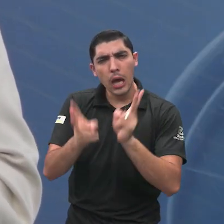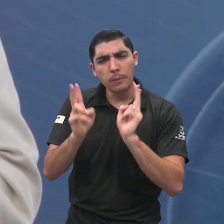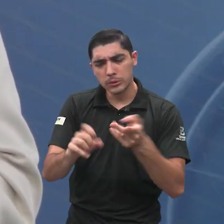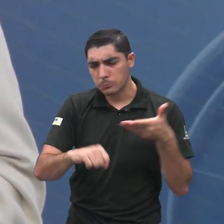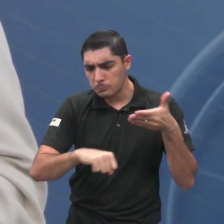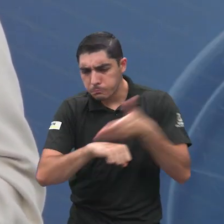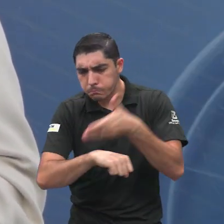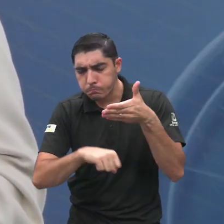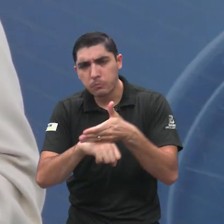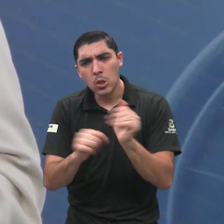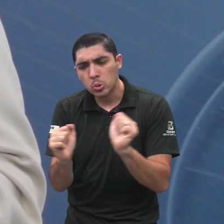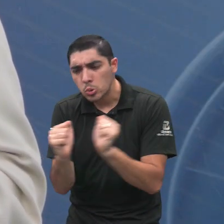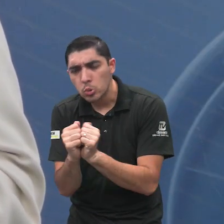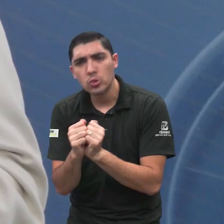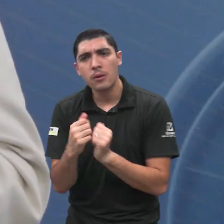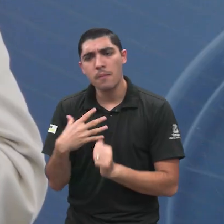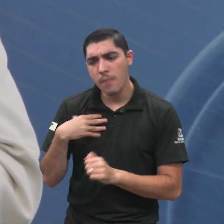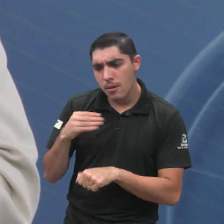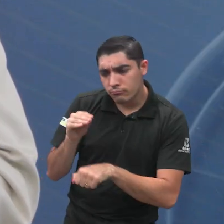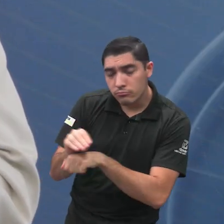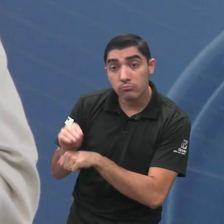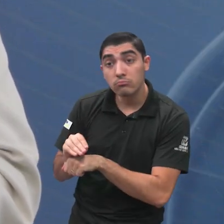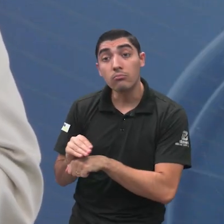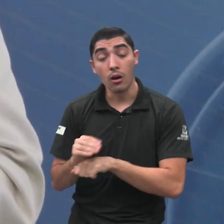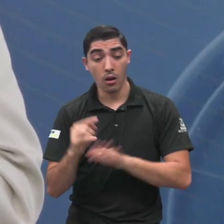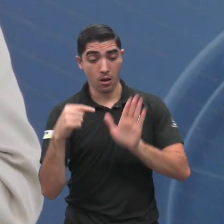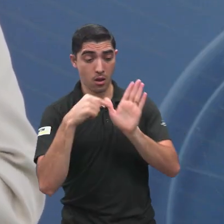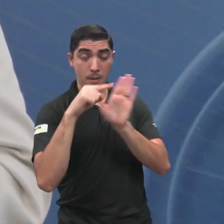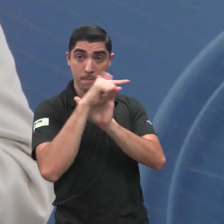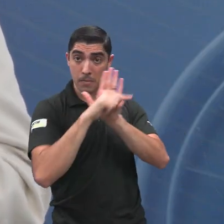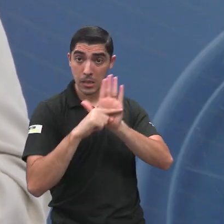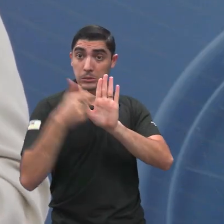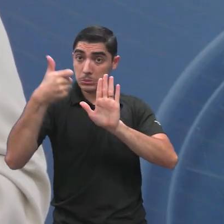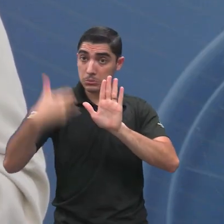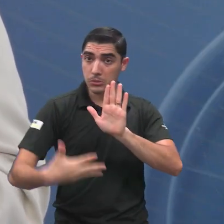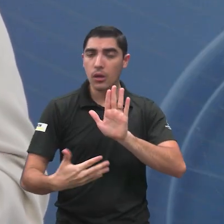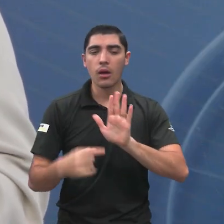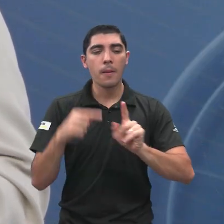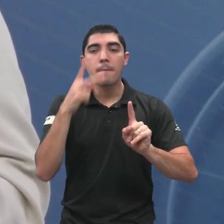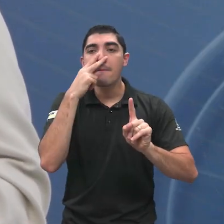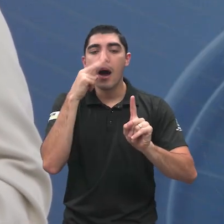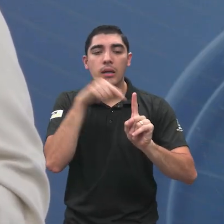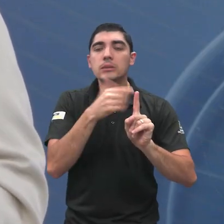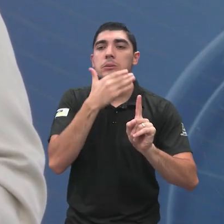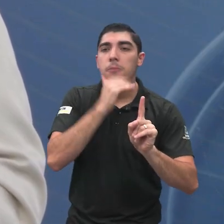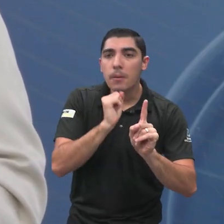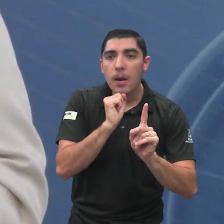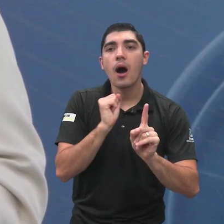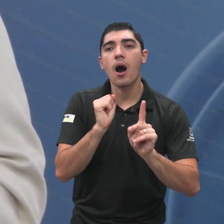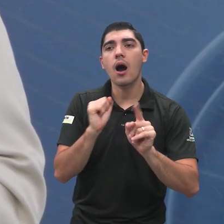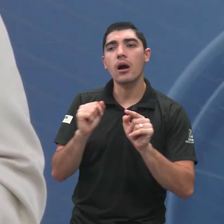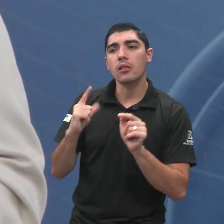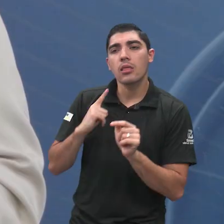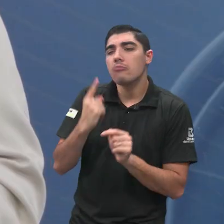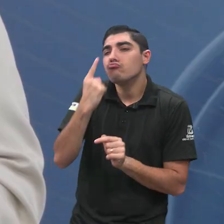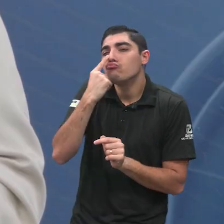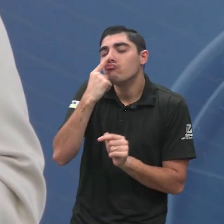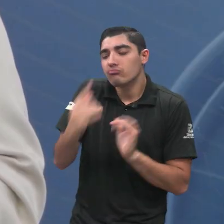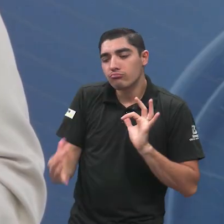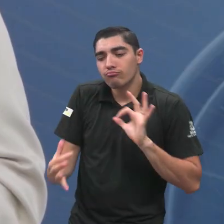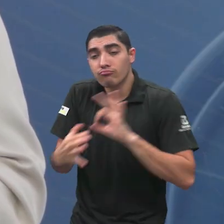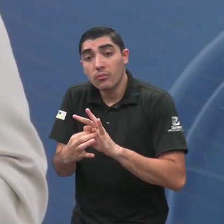nos primeiros dias, pesquisas mostram melhora no vínculo afetivo, redução do risco